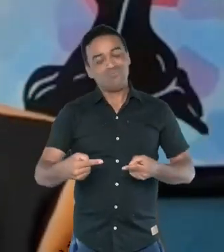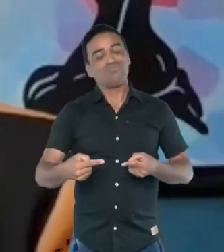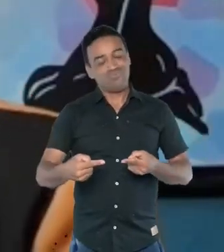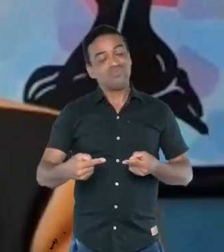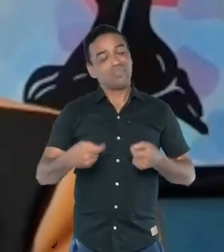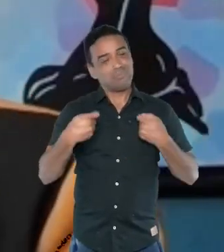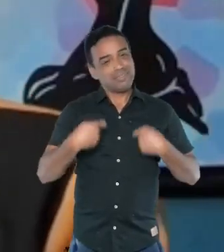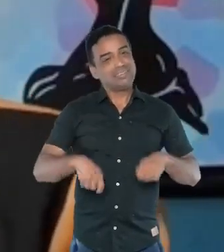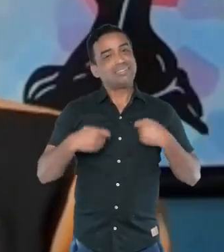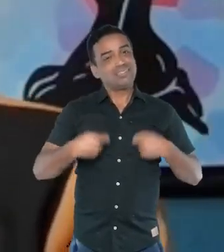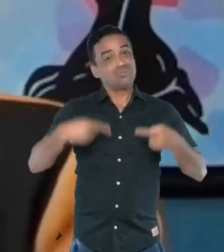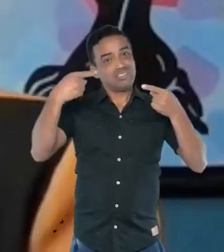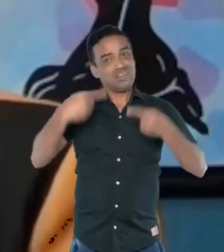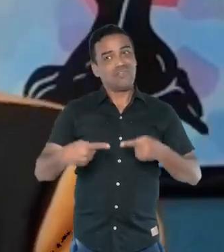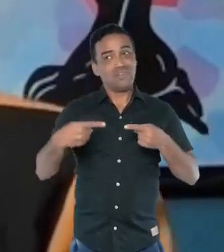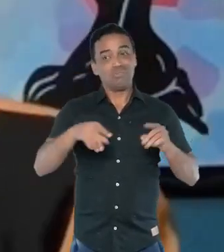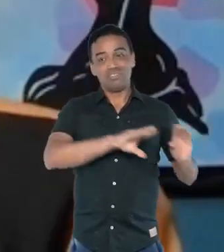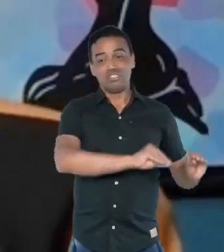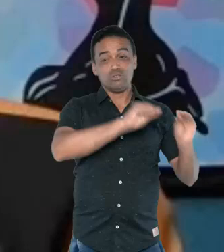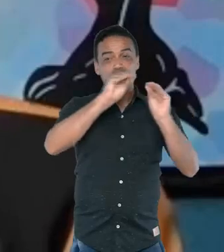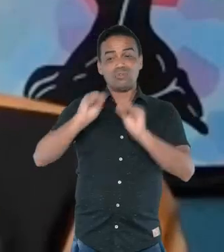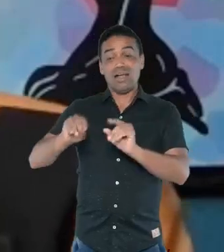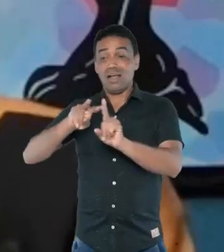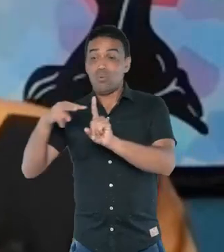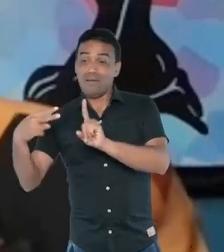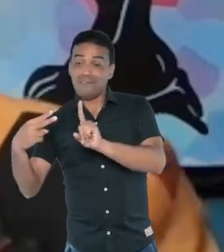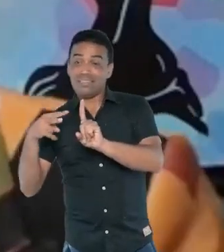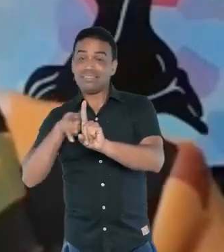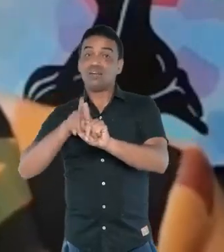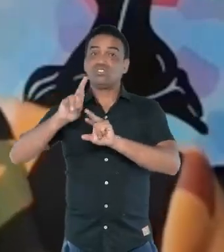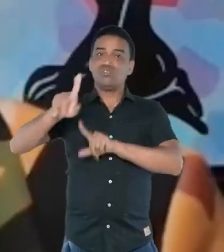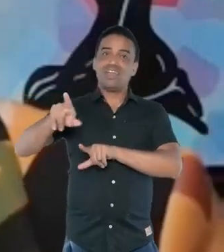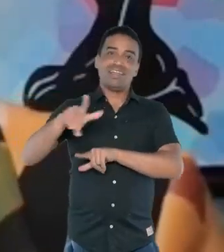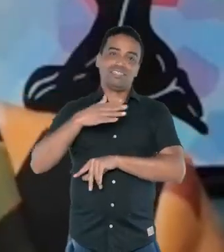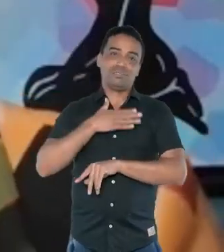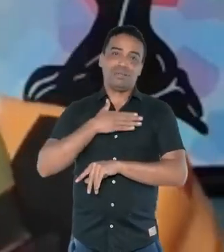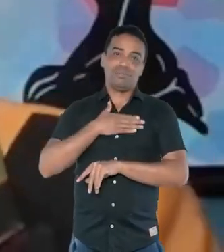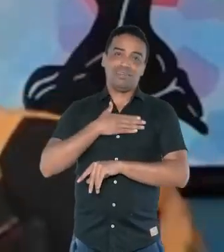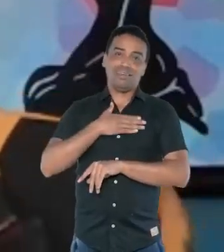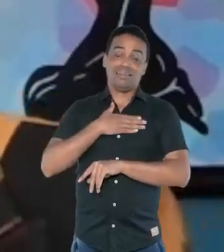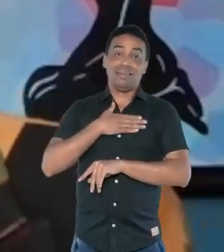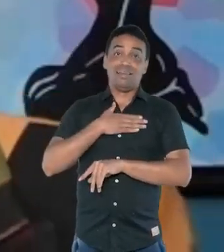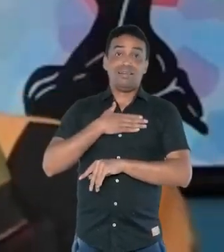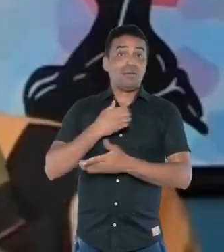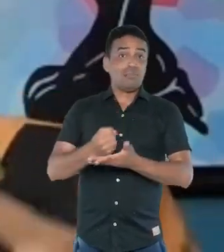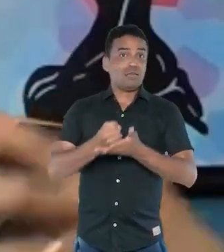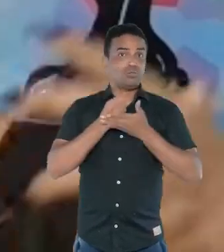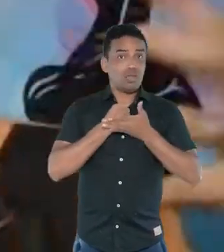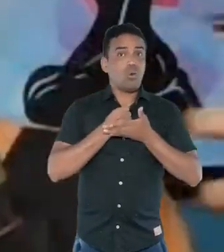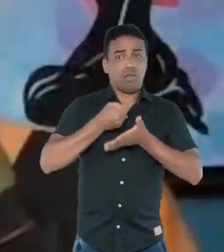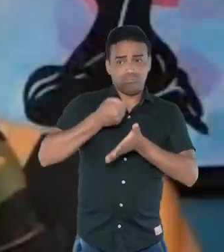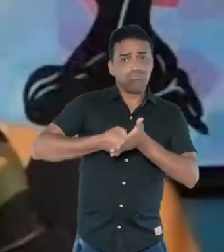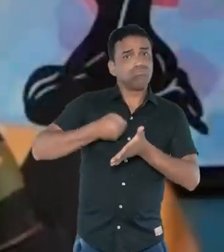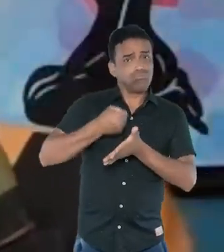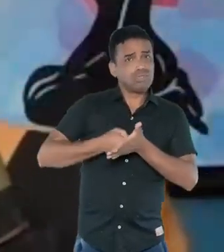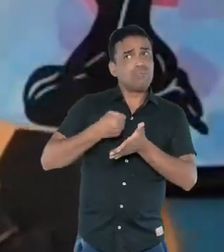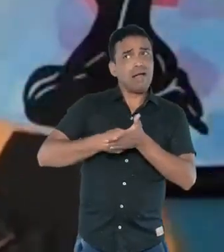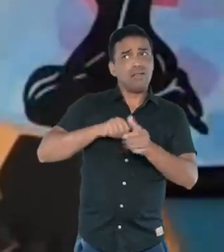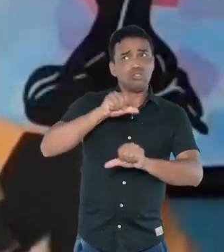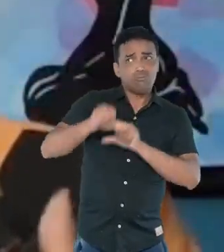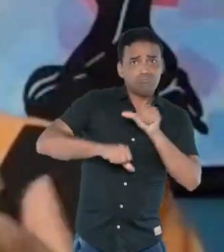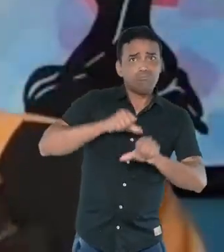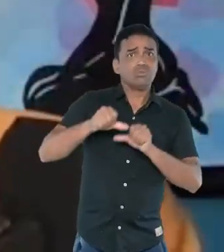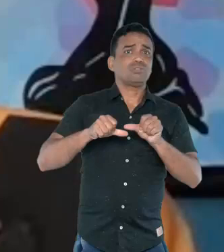eu preciso me deslocar para uma perspectiva que é diferente da minha. Isso vai fazer com que eu tenha que ter trabalho